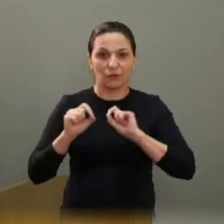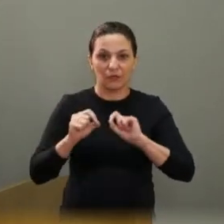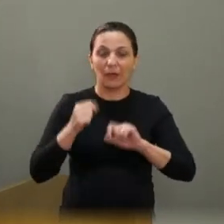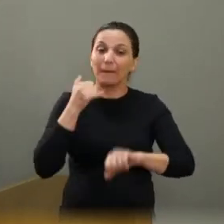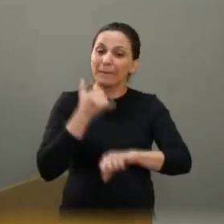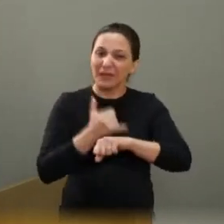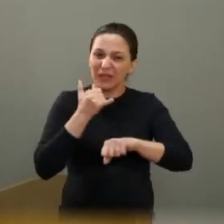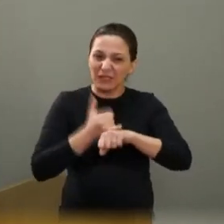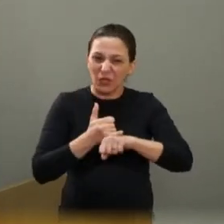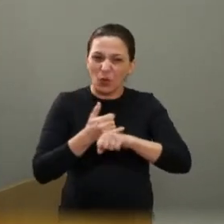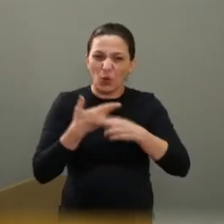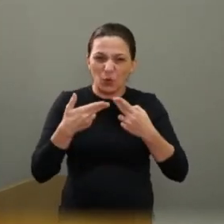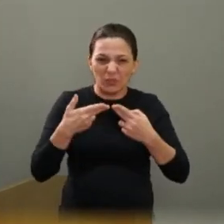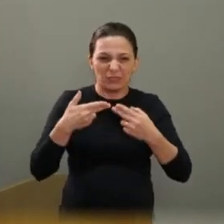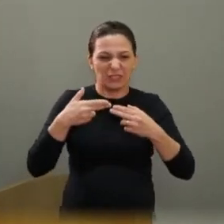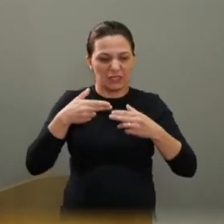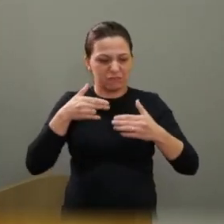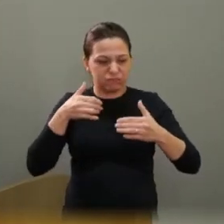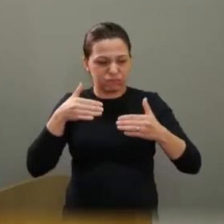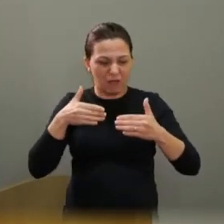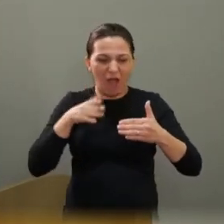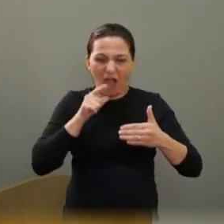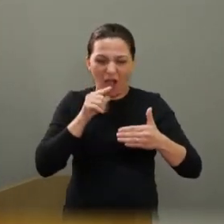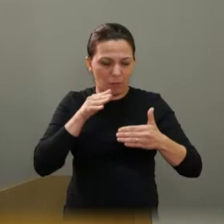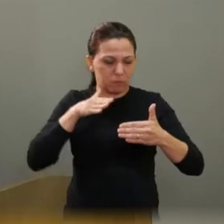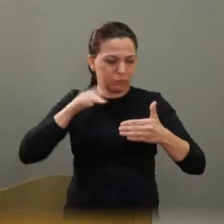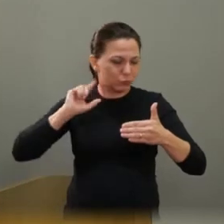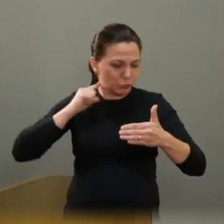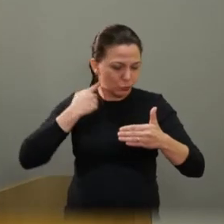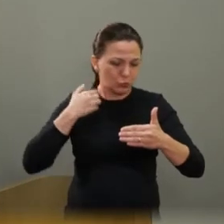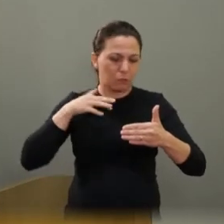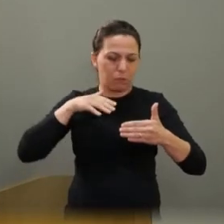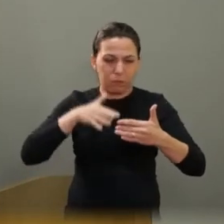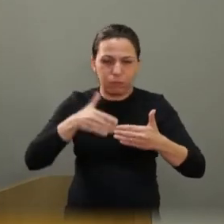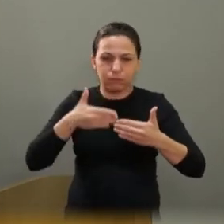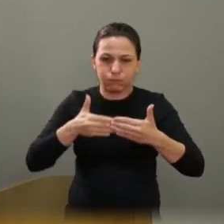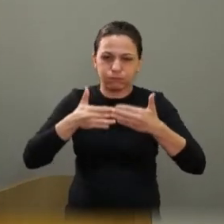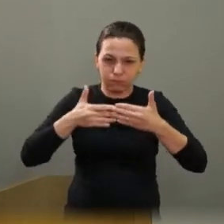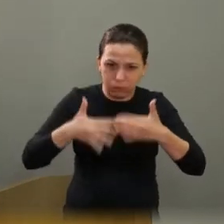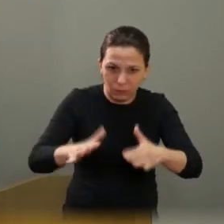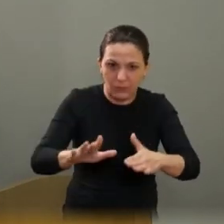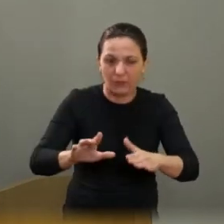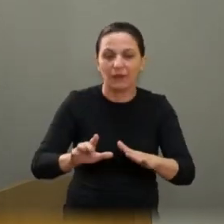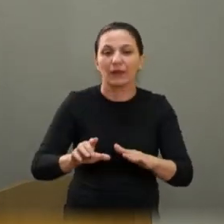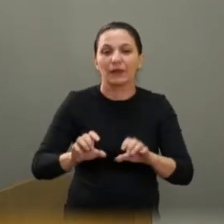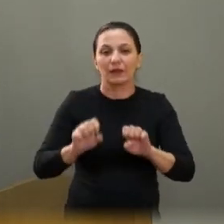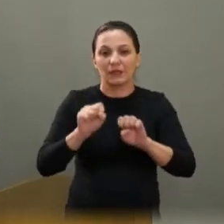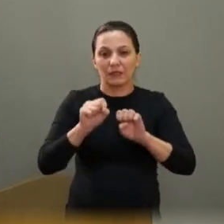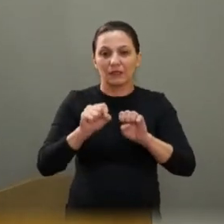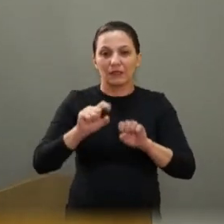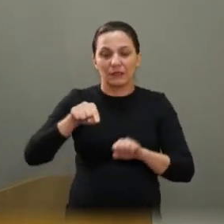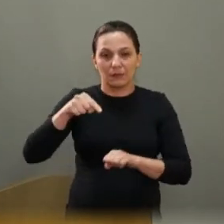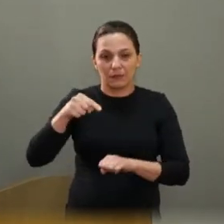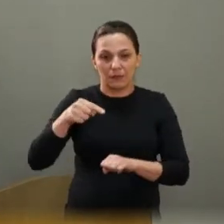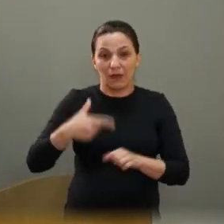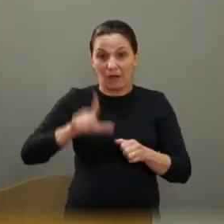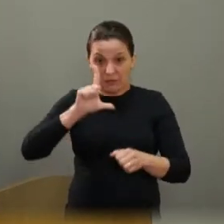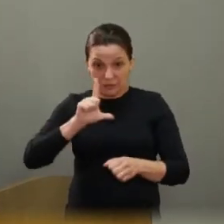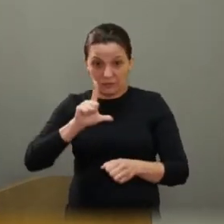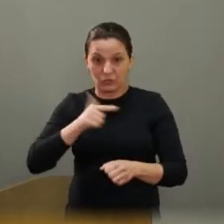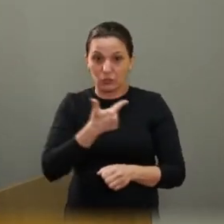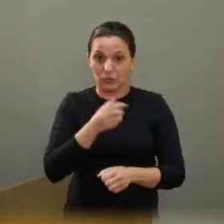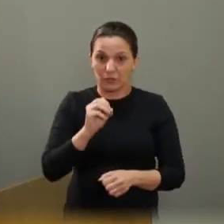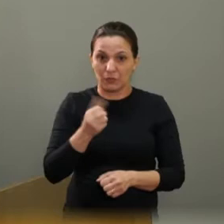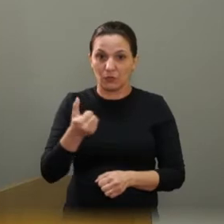dejetos da mineração que se rompeu para trás foram 19 vítimas na primeira taça Marcos né e Mariana e